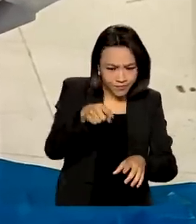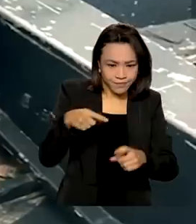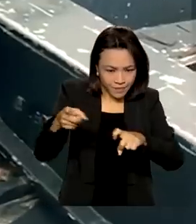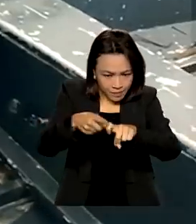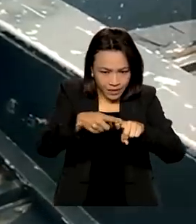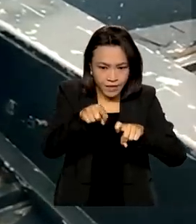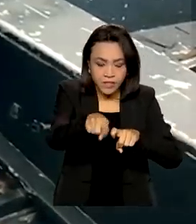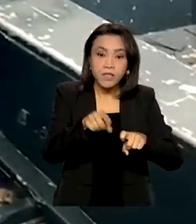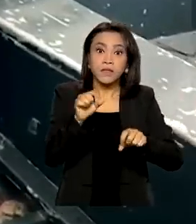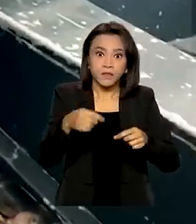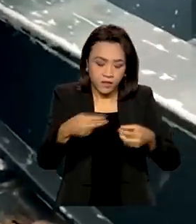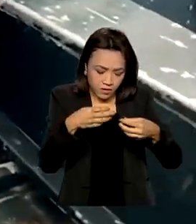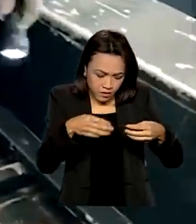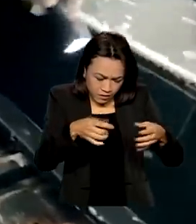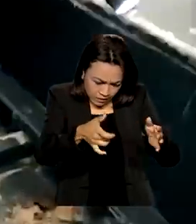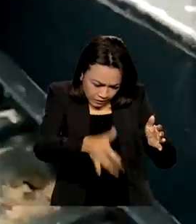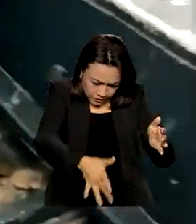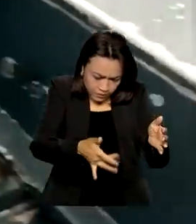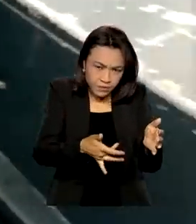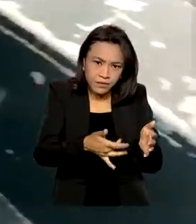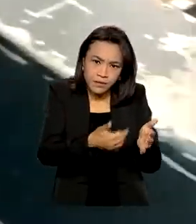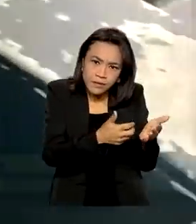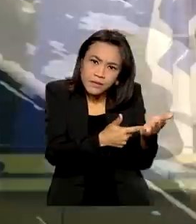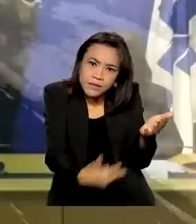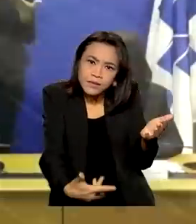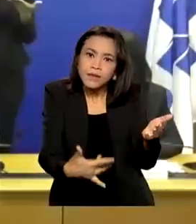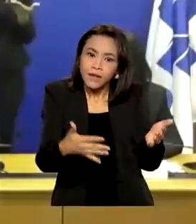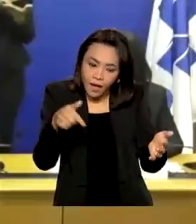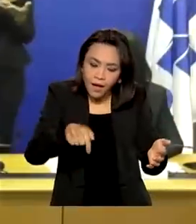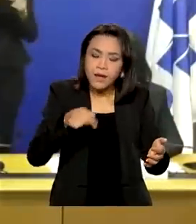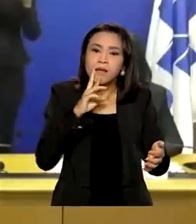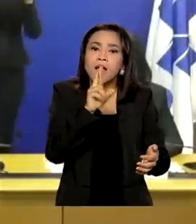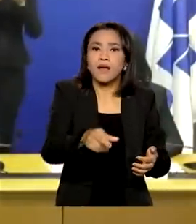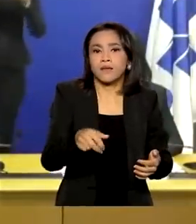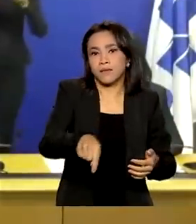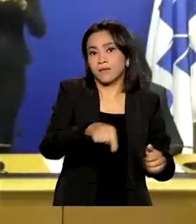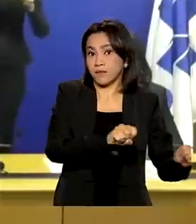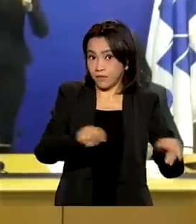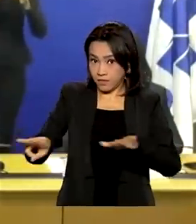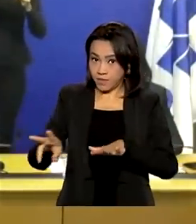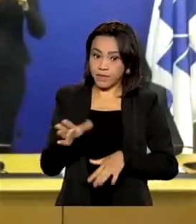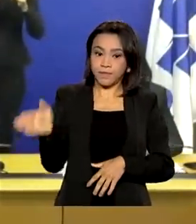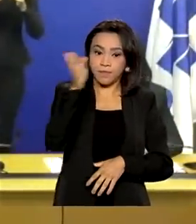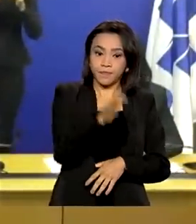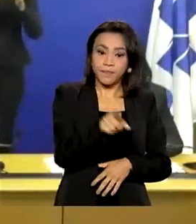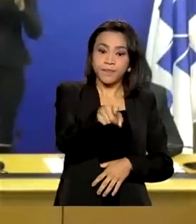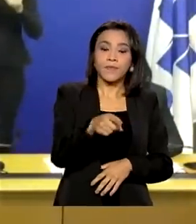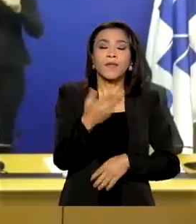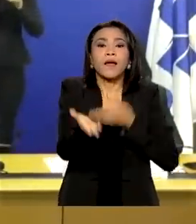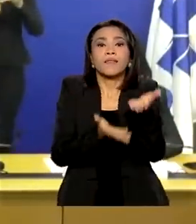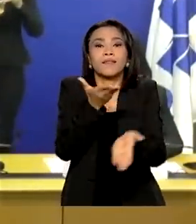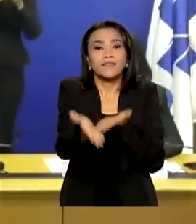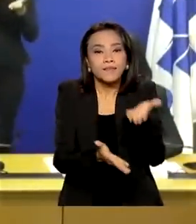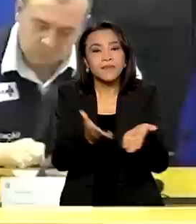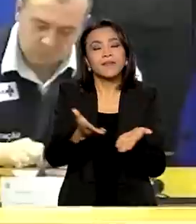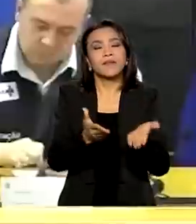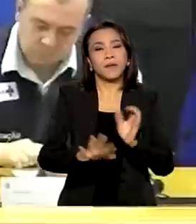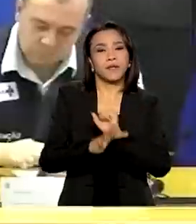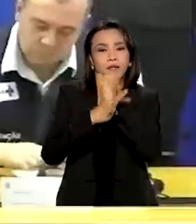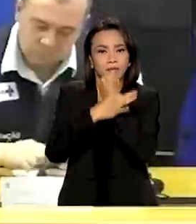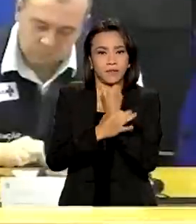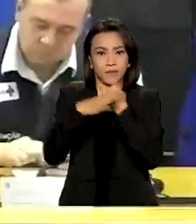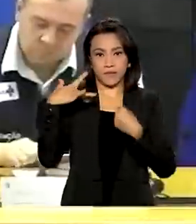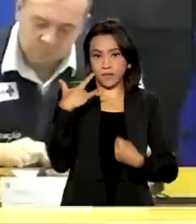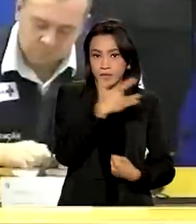e amostras de sangue deve sair esta semana. Atendimento virtual para garantir a saúde mental.